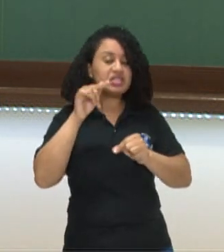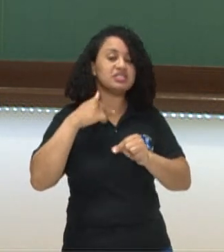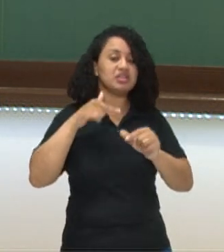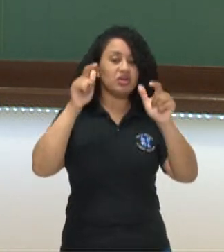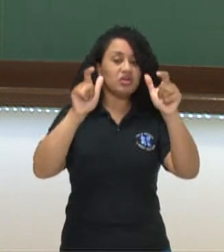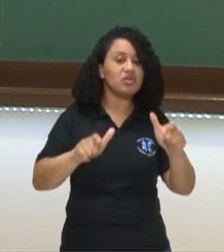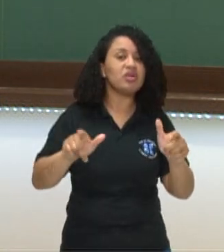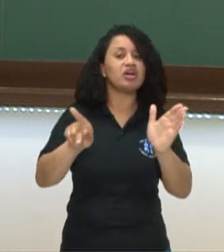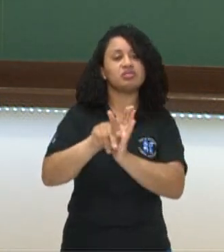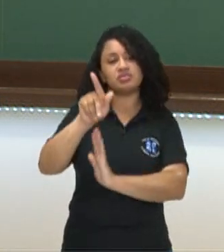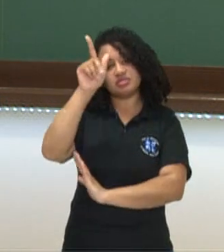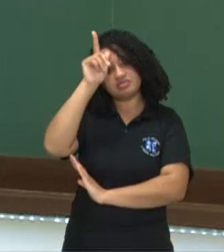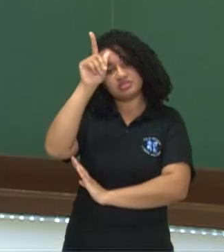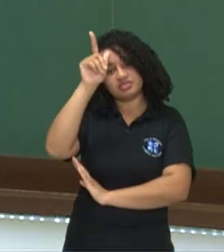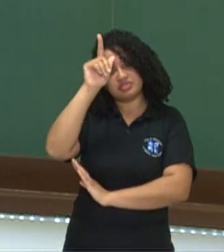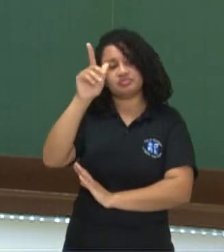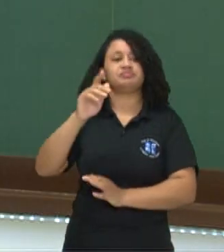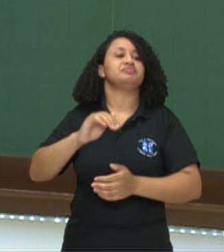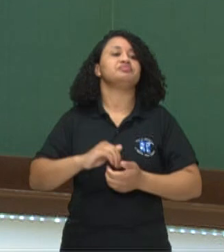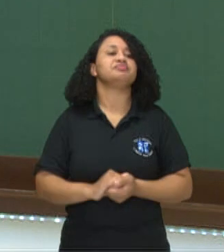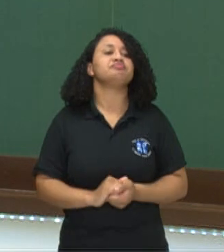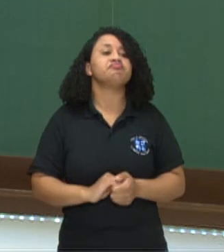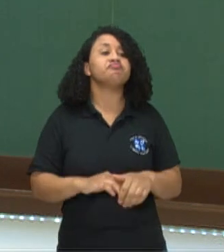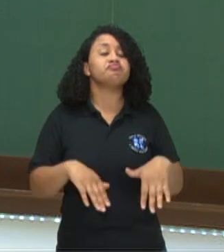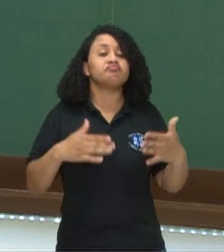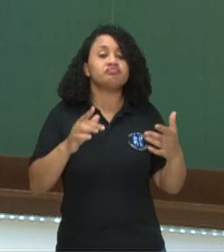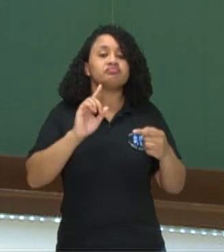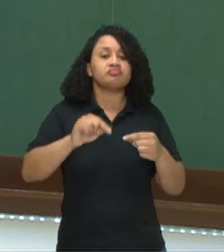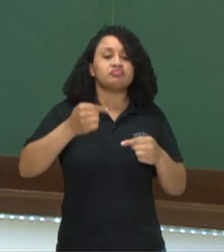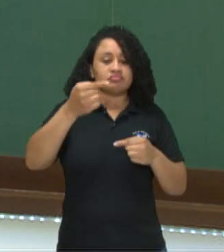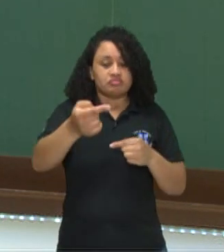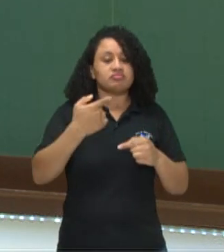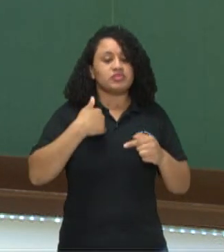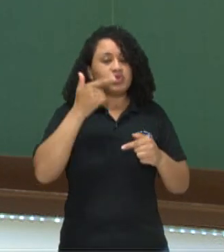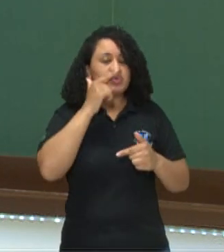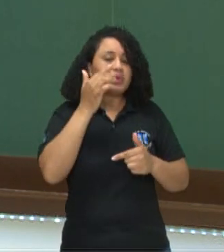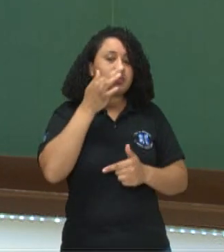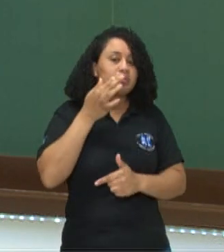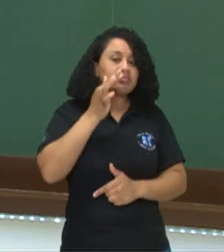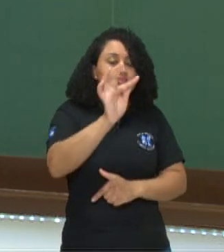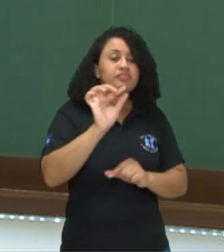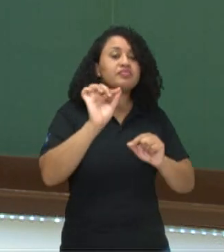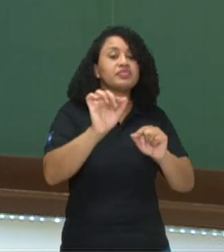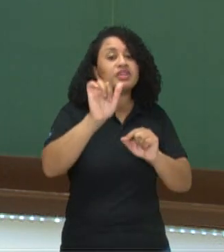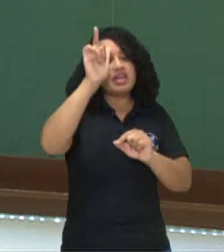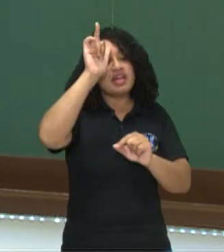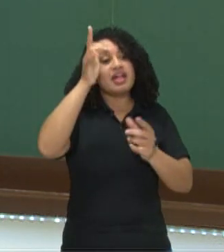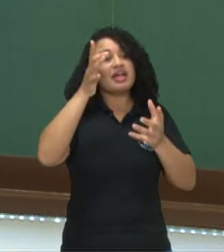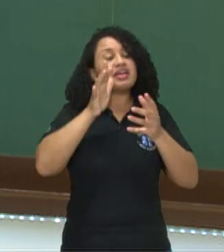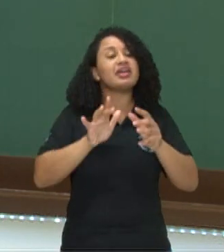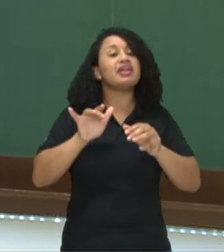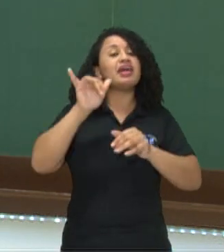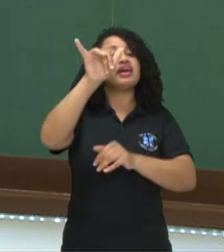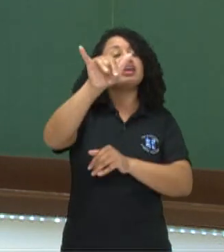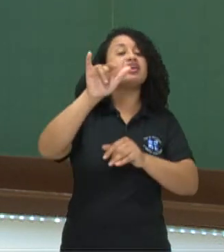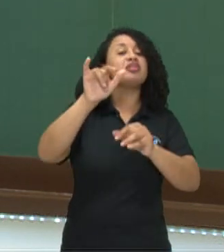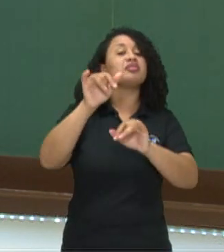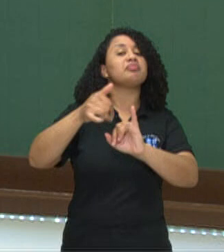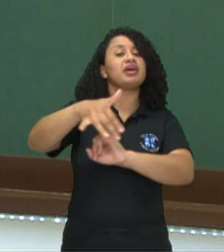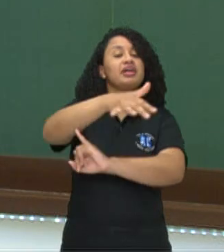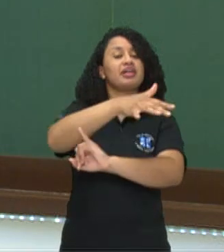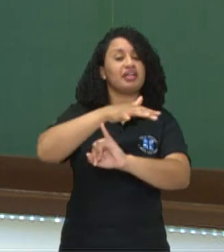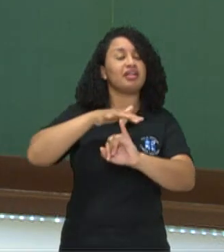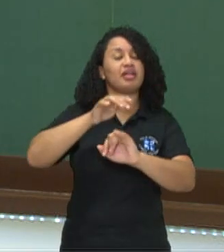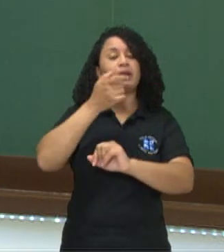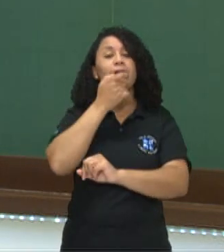da Alemanha. Após invadir a França, a Alemanha foi para cima da Inglaterra na chamada